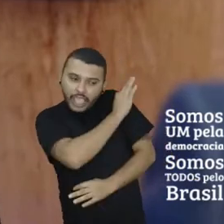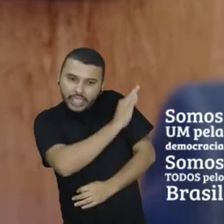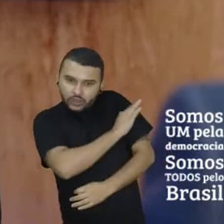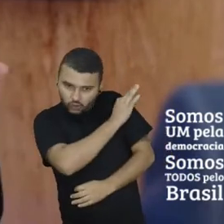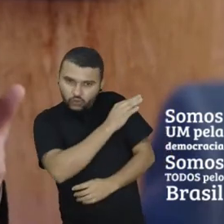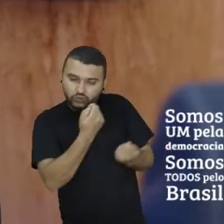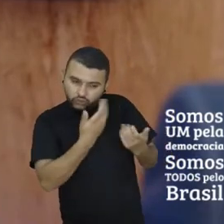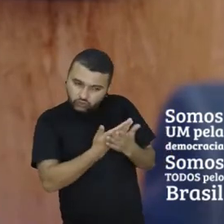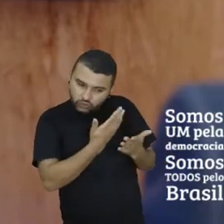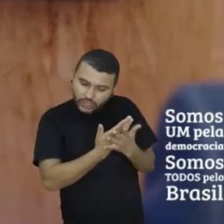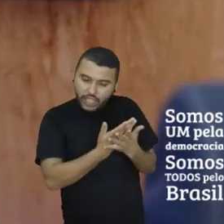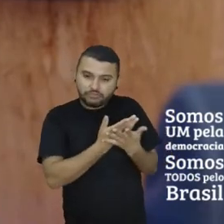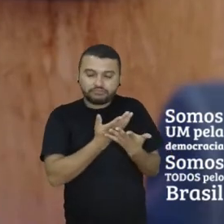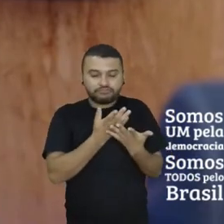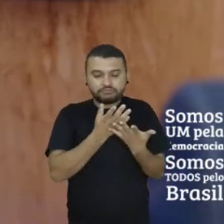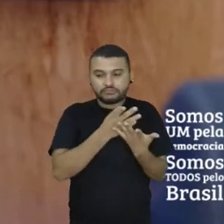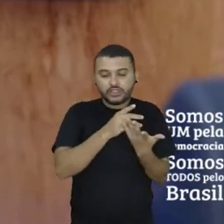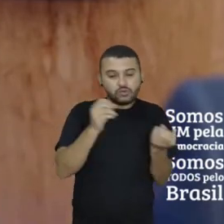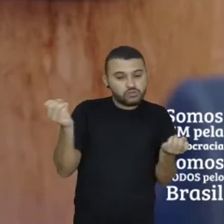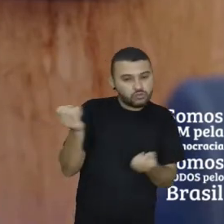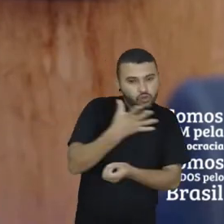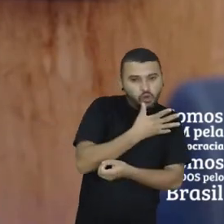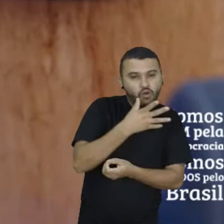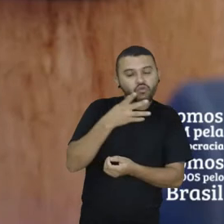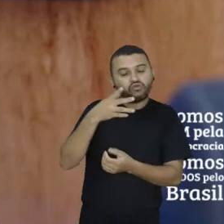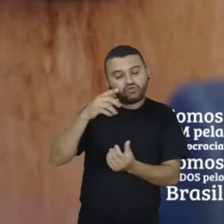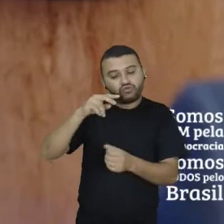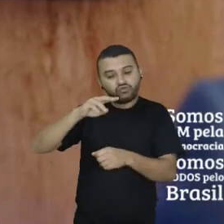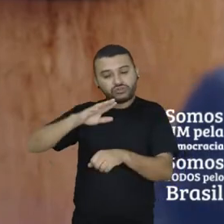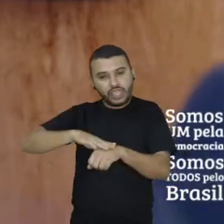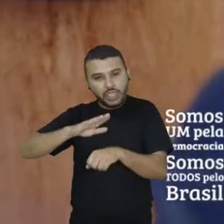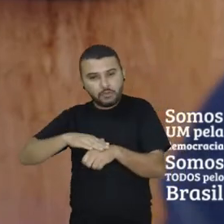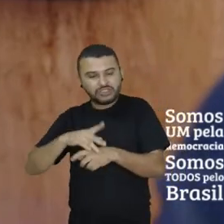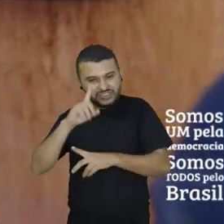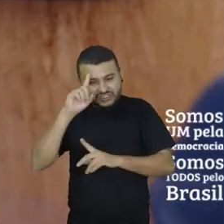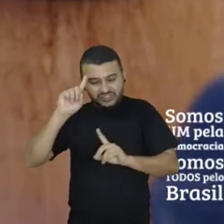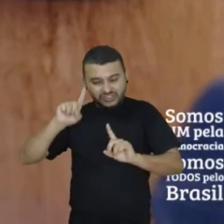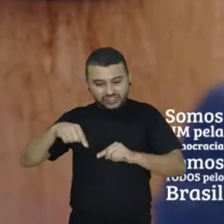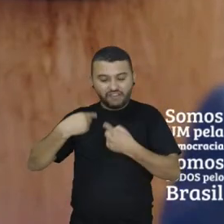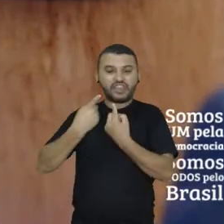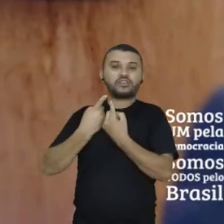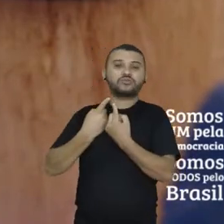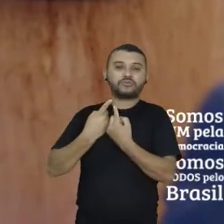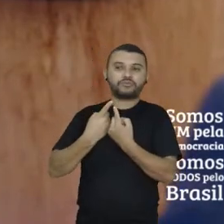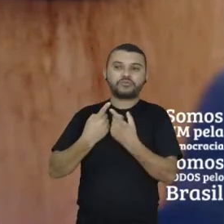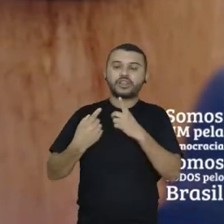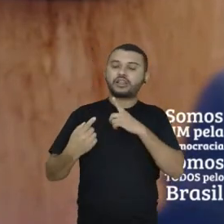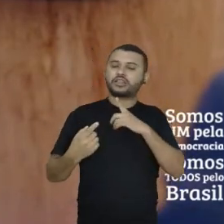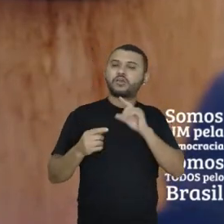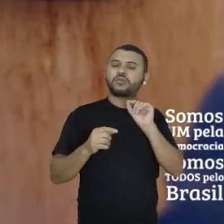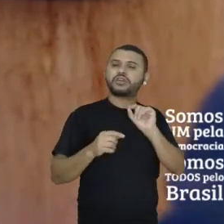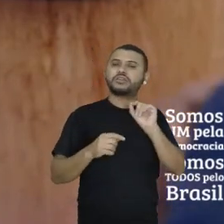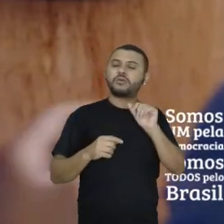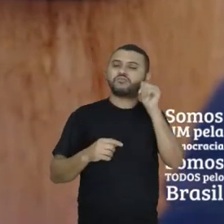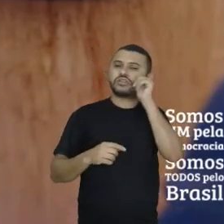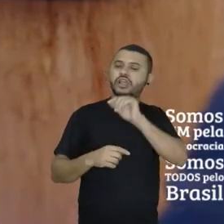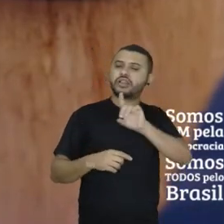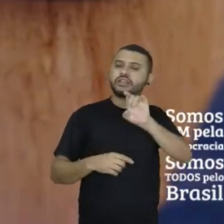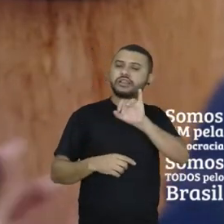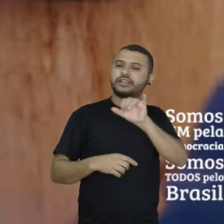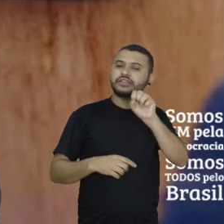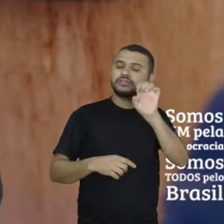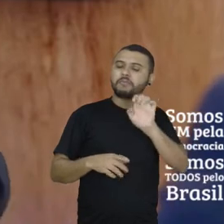o ensino técnico, para esse novo momento mais desafiador. Perfeito. Tem um superchat aqui da Deise. Ela pergunta assim,